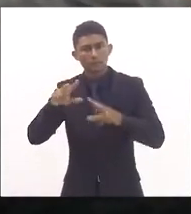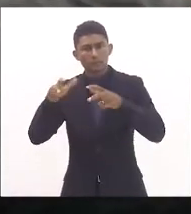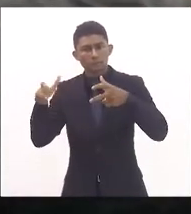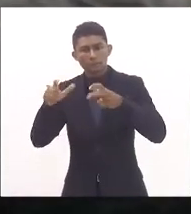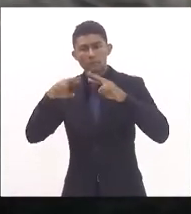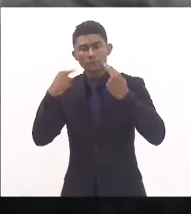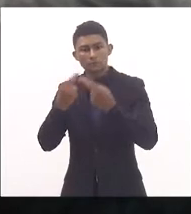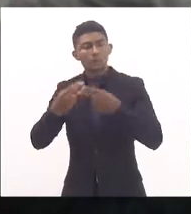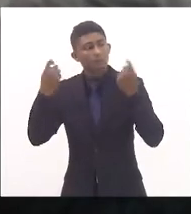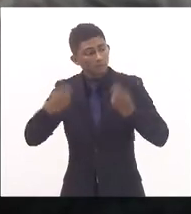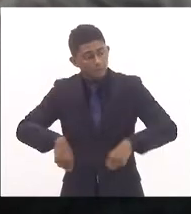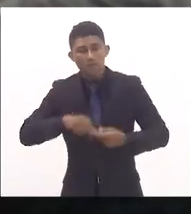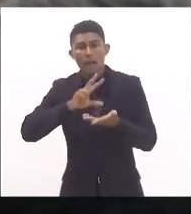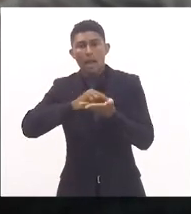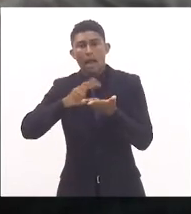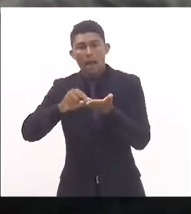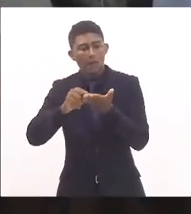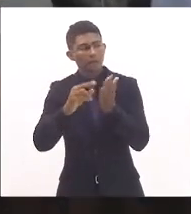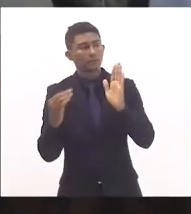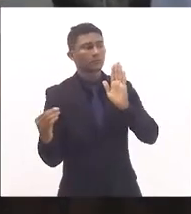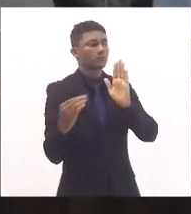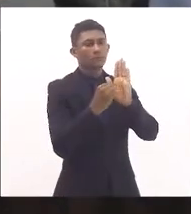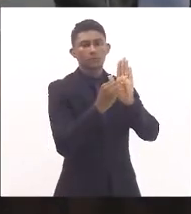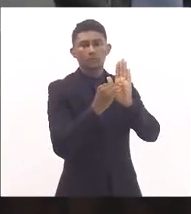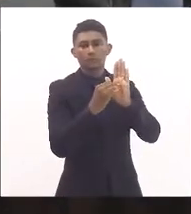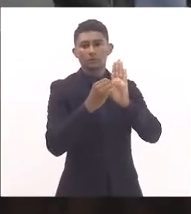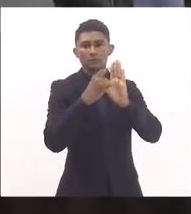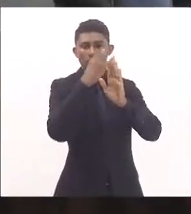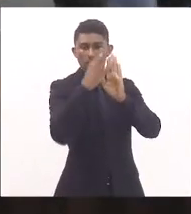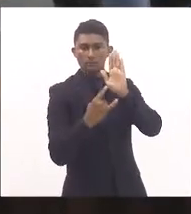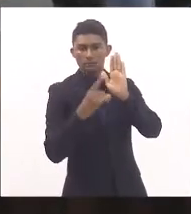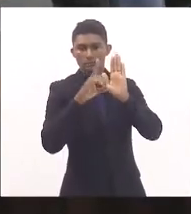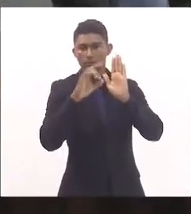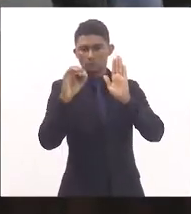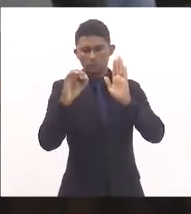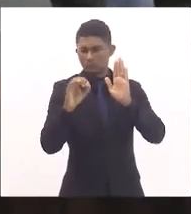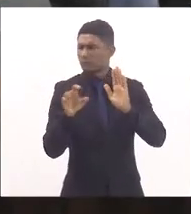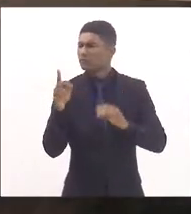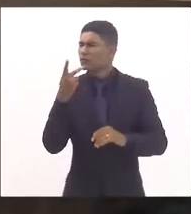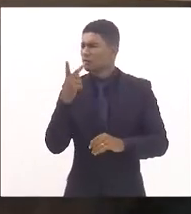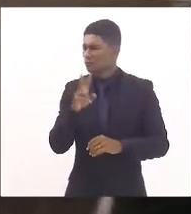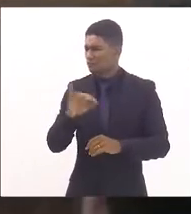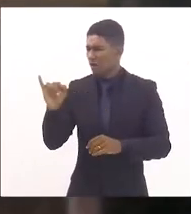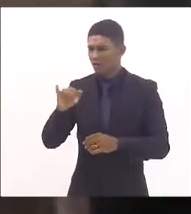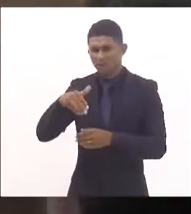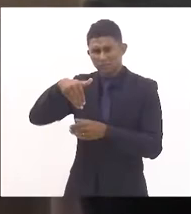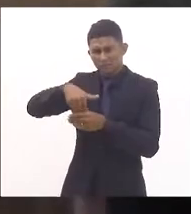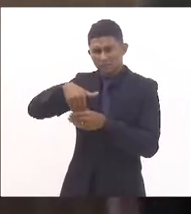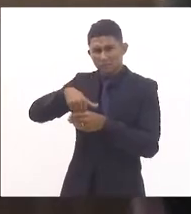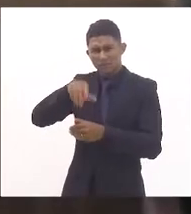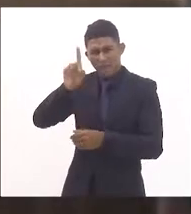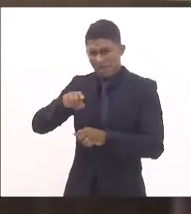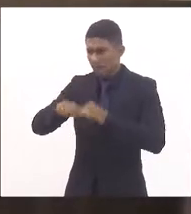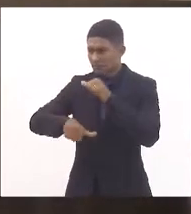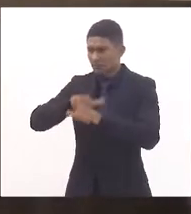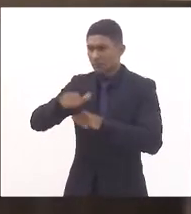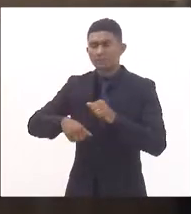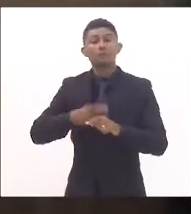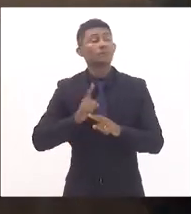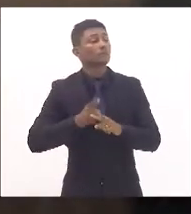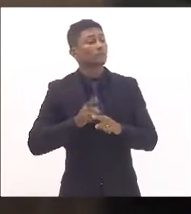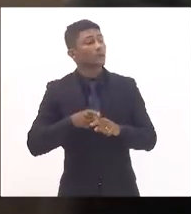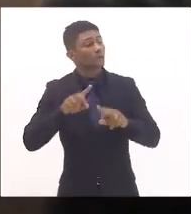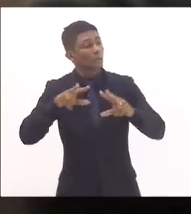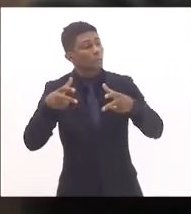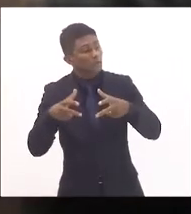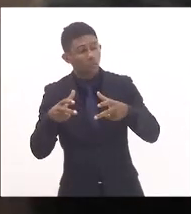precisa ser publicada para ser validada. Ah, mas Vossa Excelência falou uma coisa que vai mudar alguma coisa? Eleição. Eles estão em período... Okay. Porque os membros são eleitos,